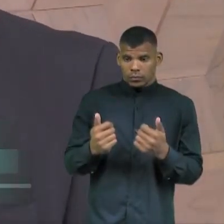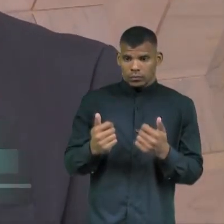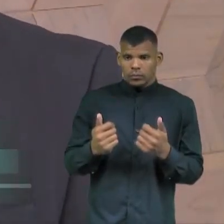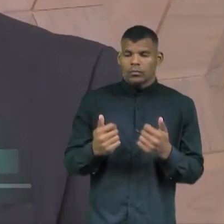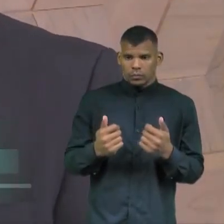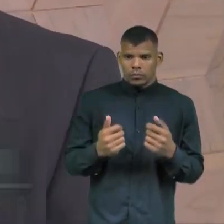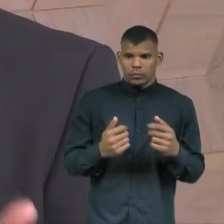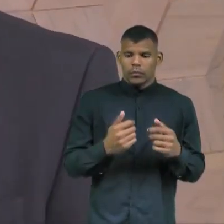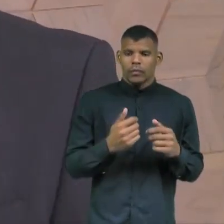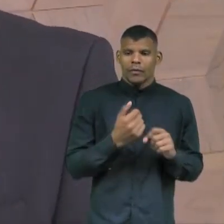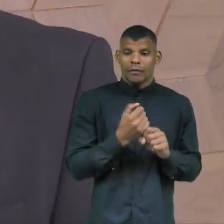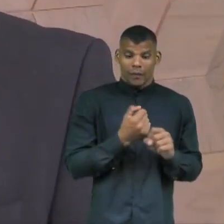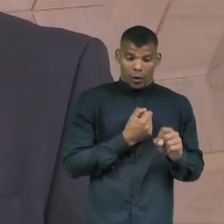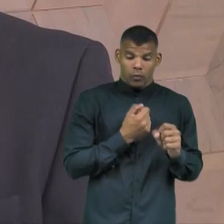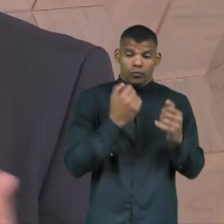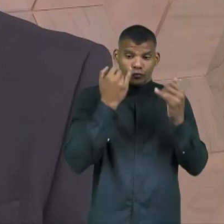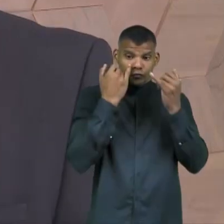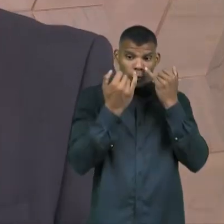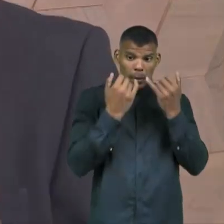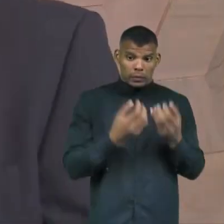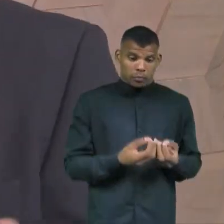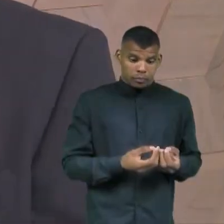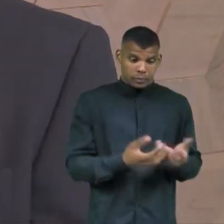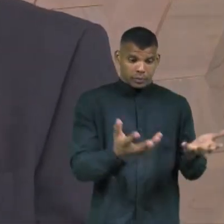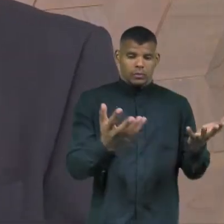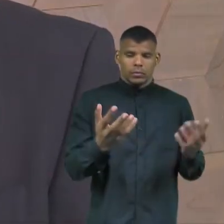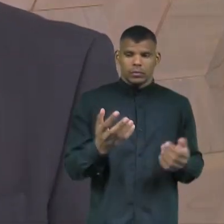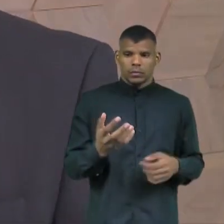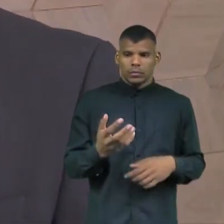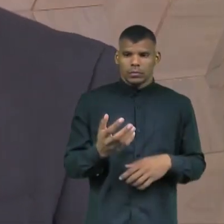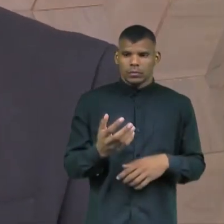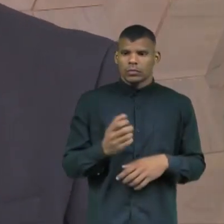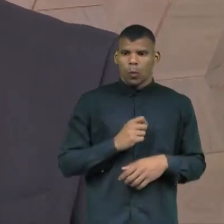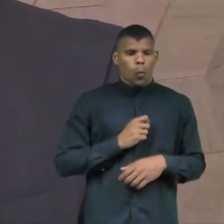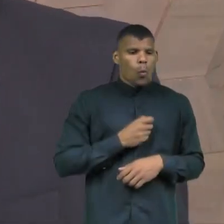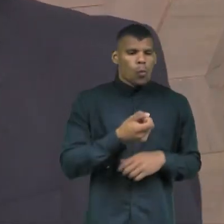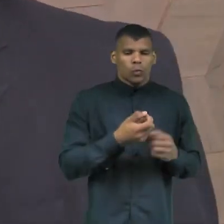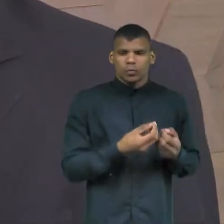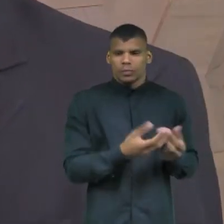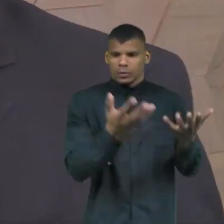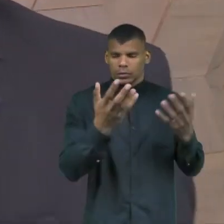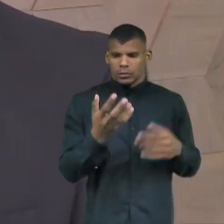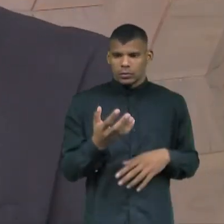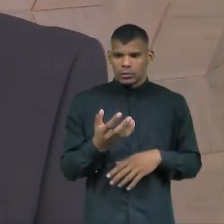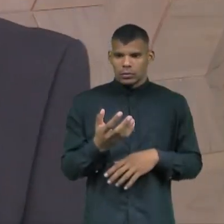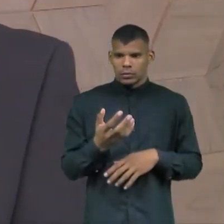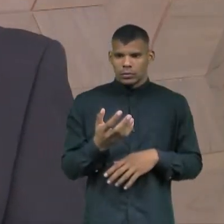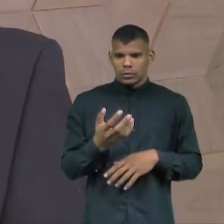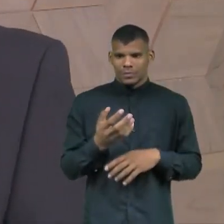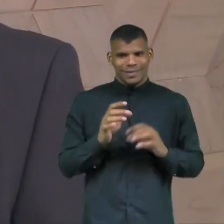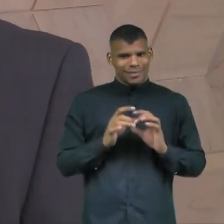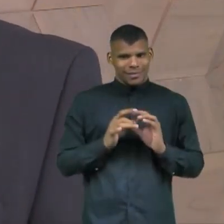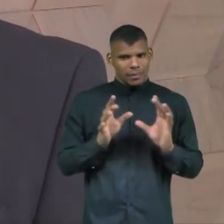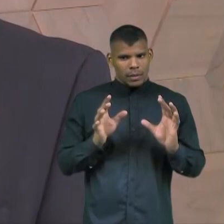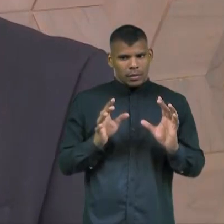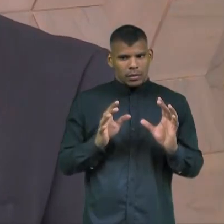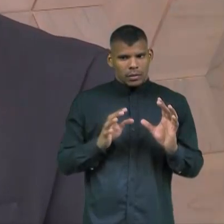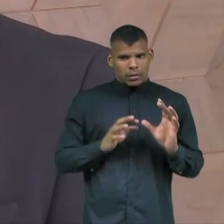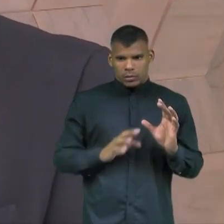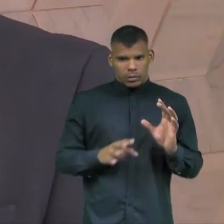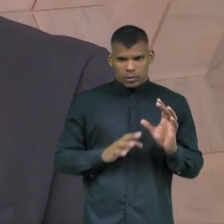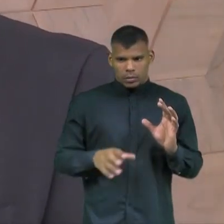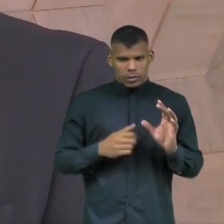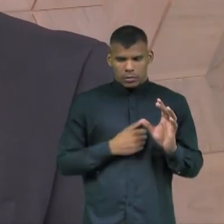de discurso que promova o ódio, o preconceito ou qualquer tipo de preconceito. Né? E esse projeto de lei, ele representa sim